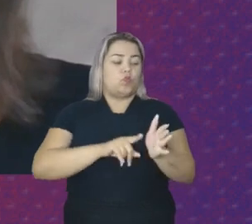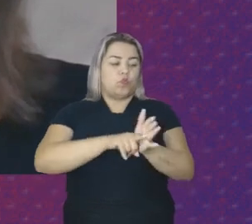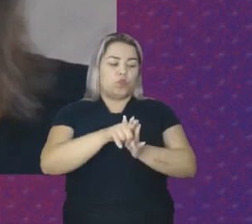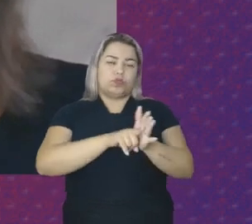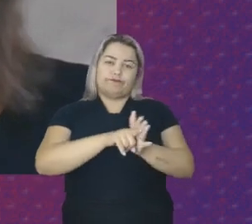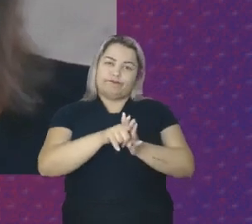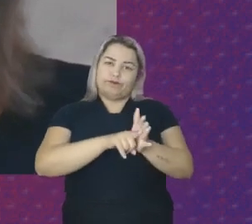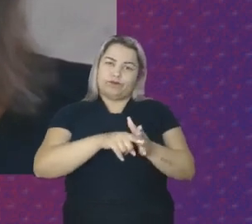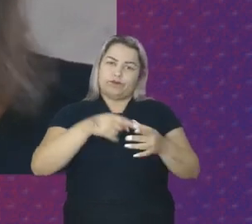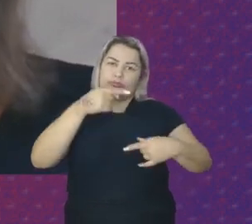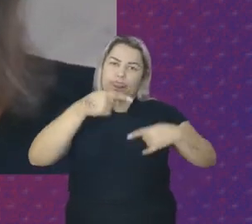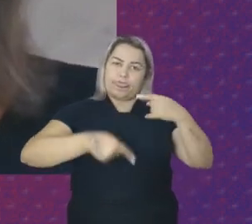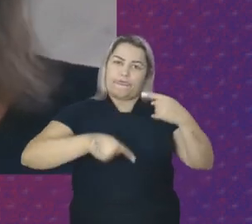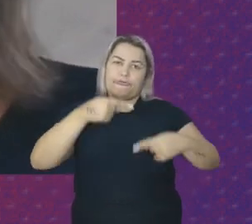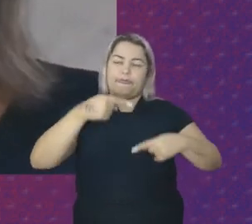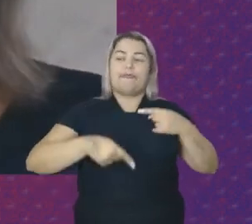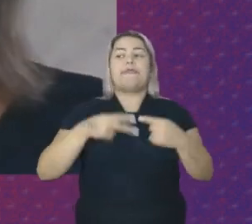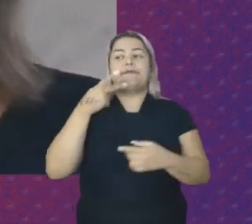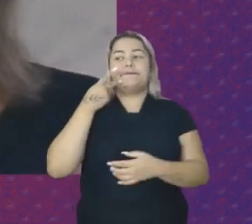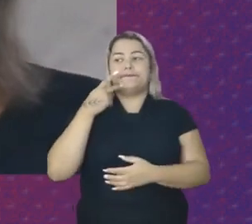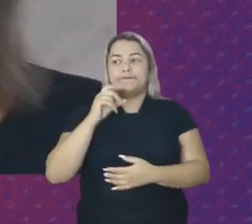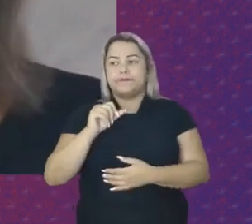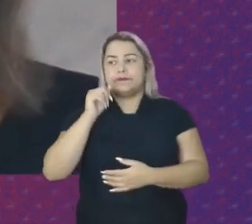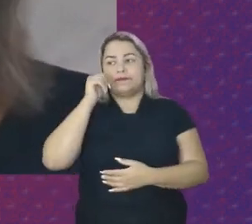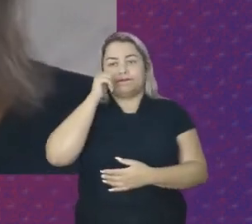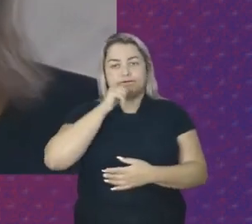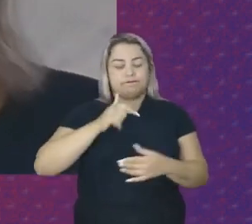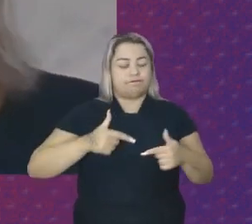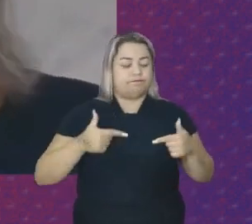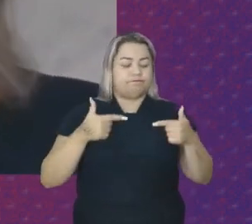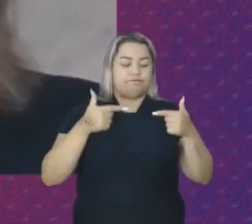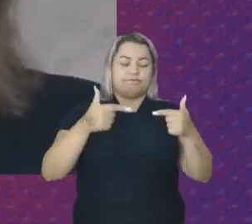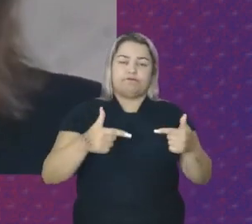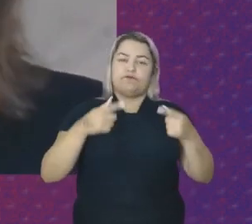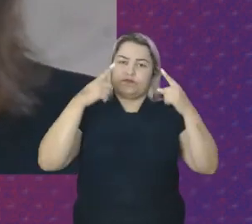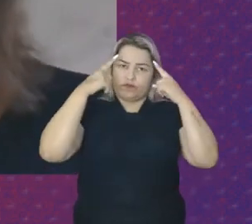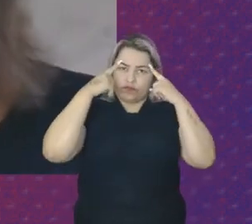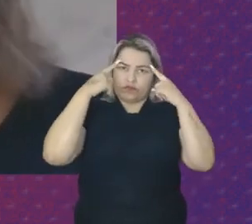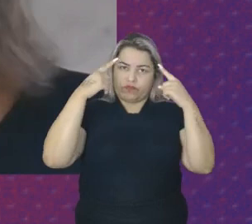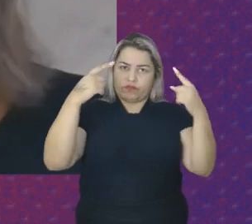Políticas Públicas para as Mulheres, onde o enfrentamento à violência